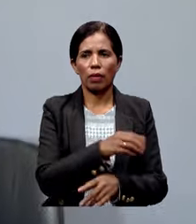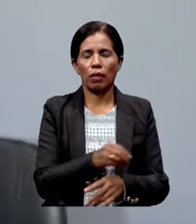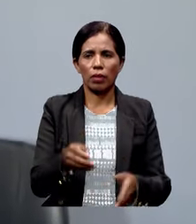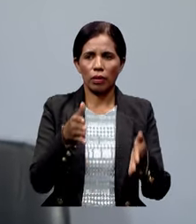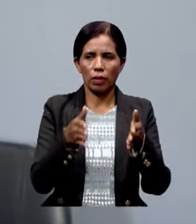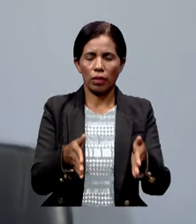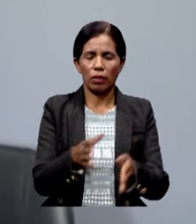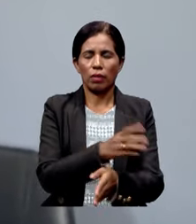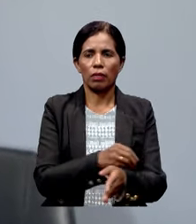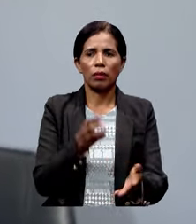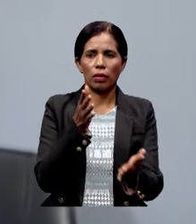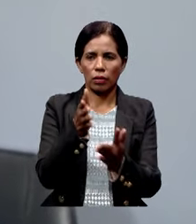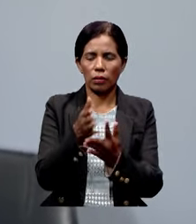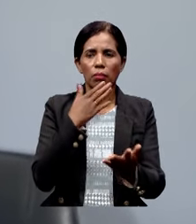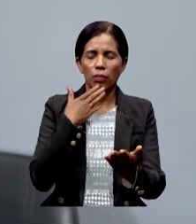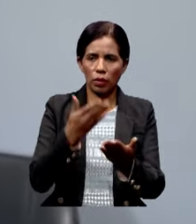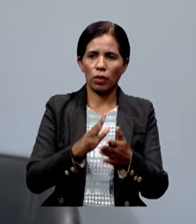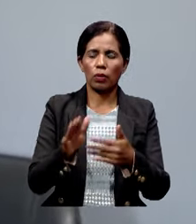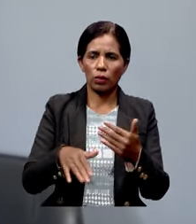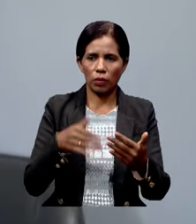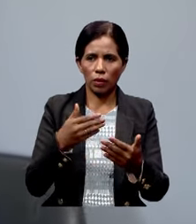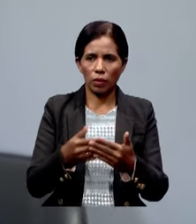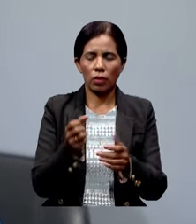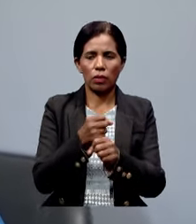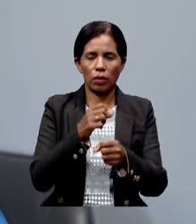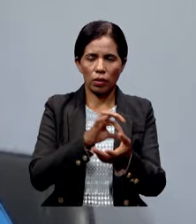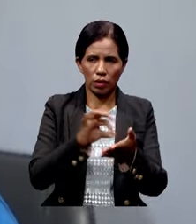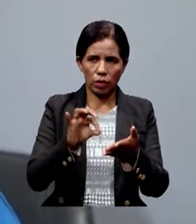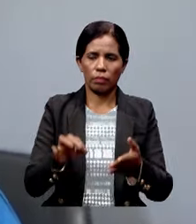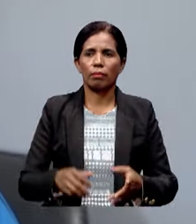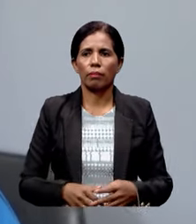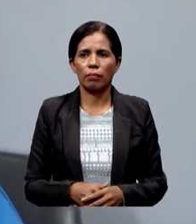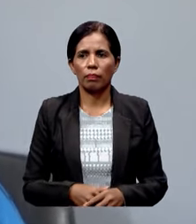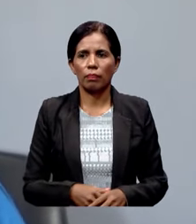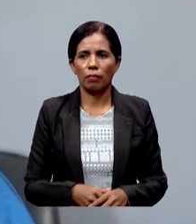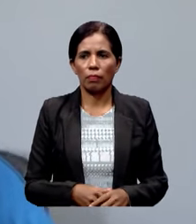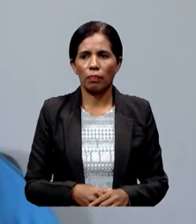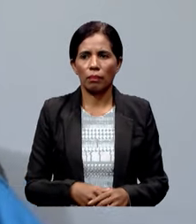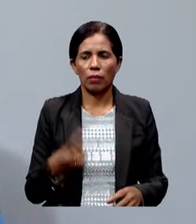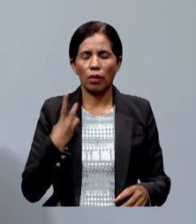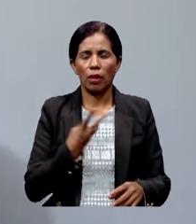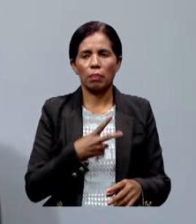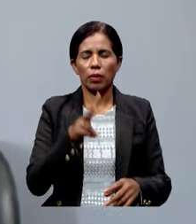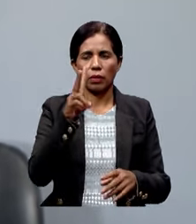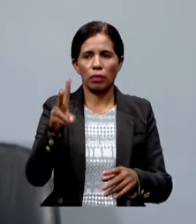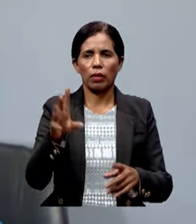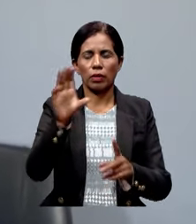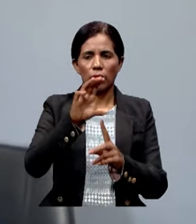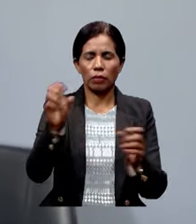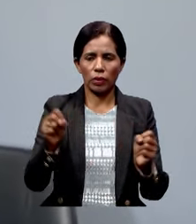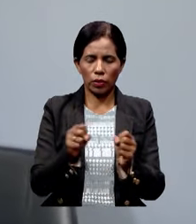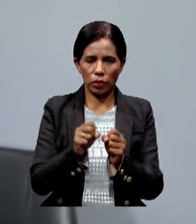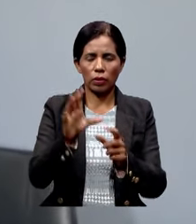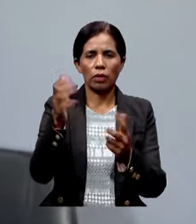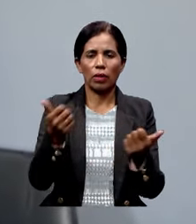wa simo dia simo dia ko tu ko ne har ko chira simo ma amne hira se amne ro se se fa se fa ria simo